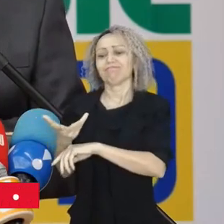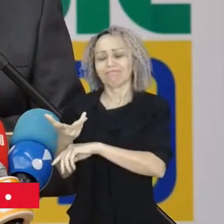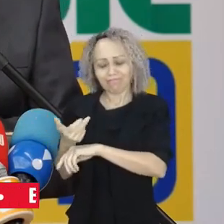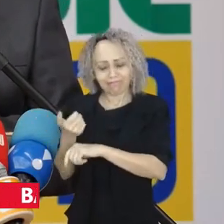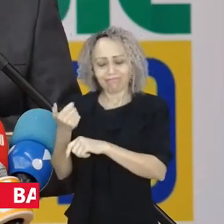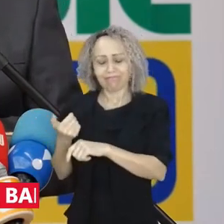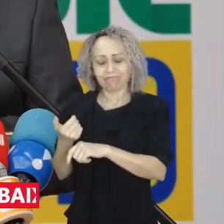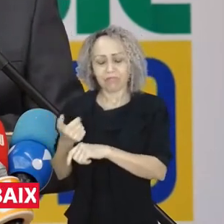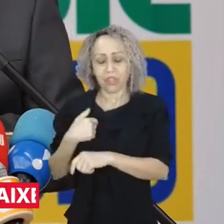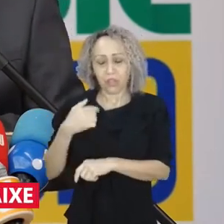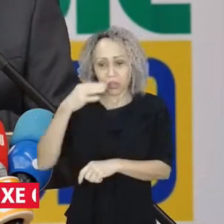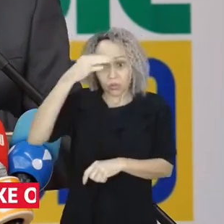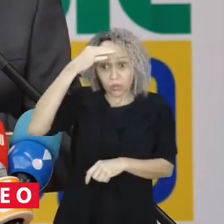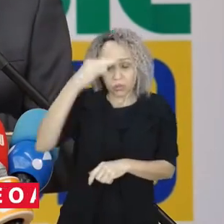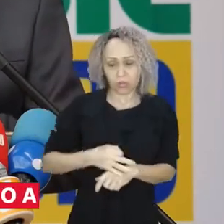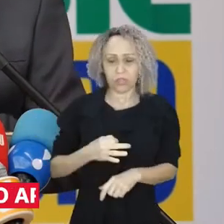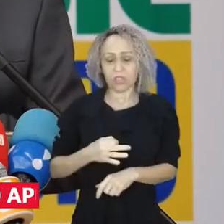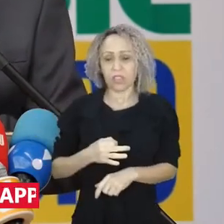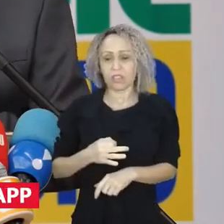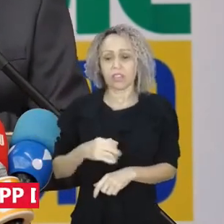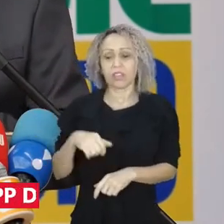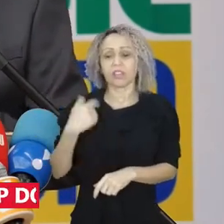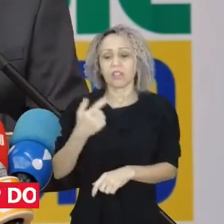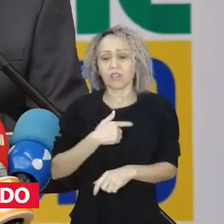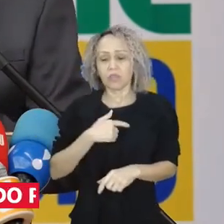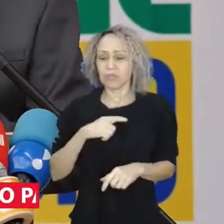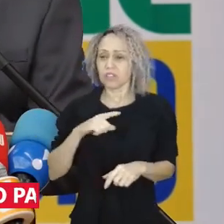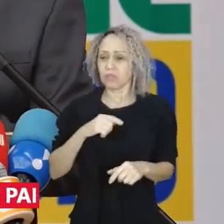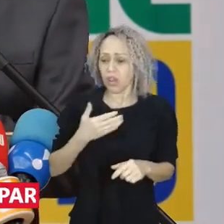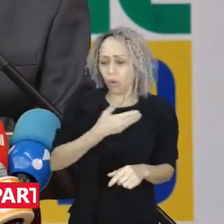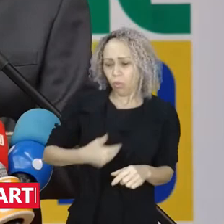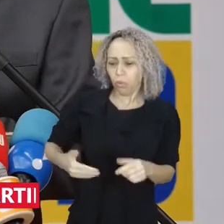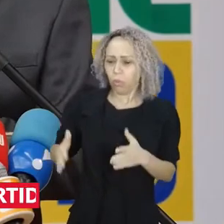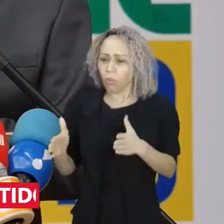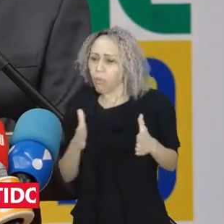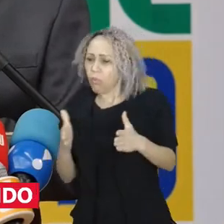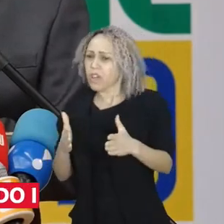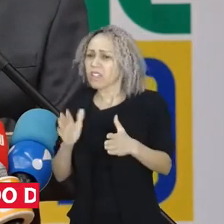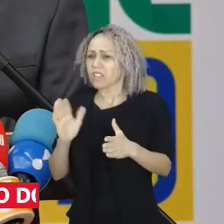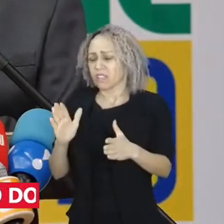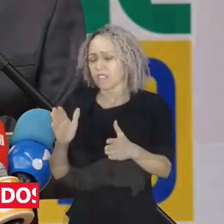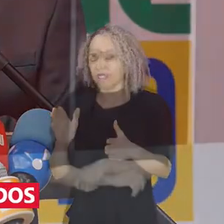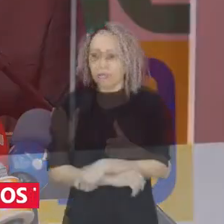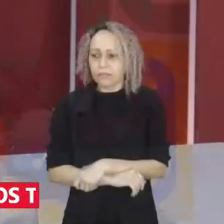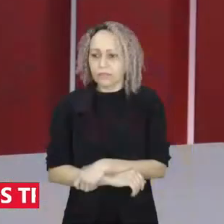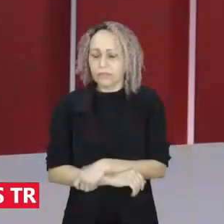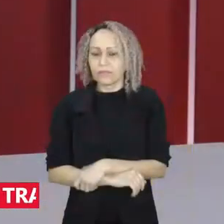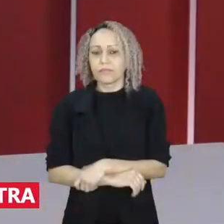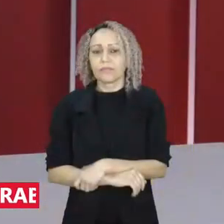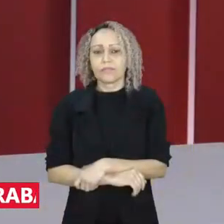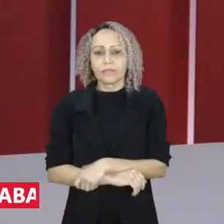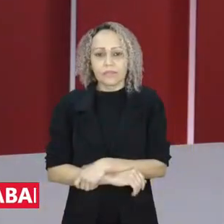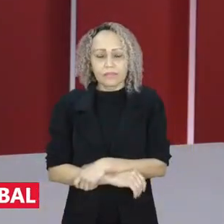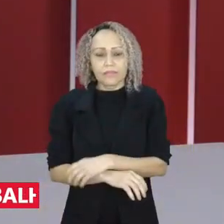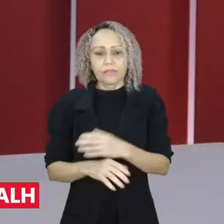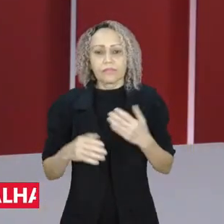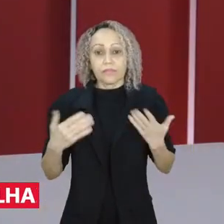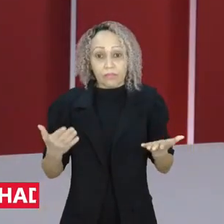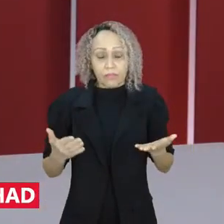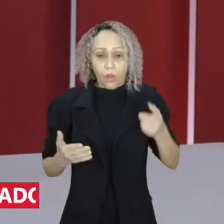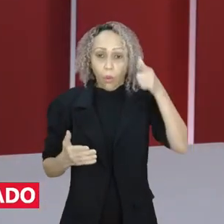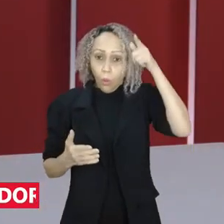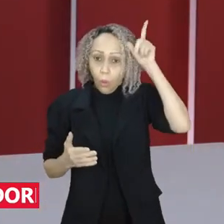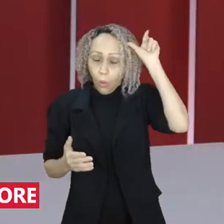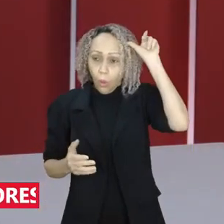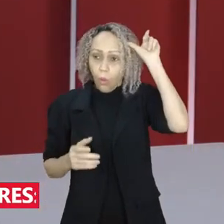o melhor governo que nós já vivemos e se Deus quiser o melhor governo que esse país já teve E ontem